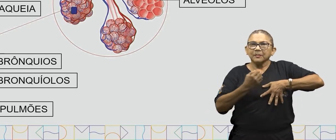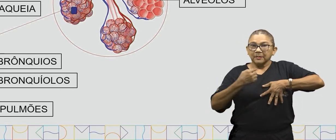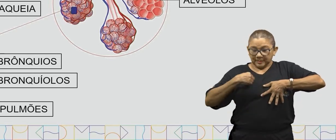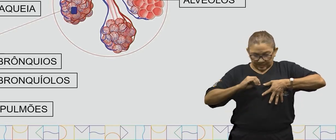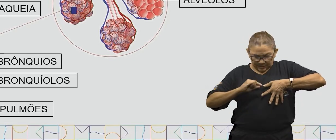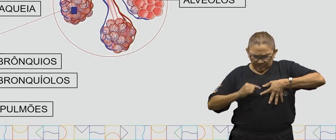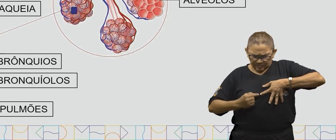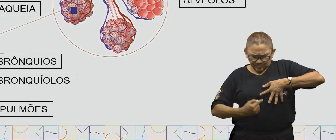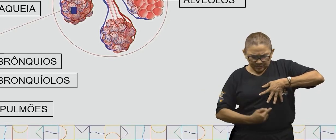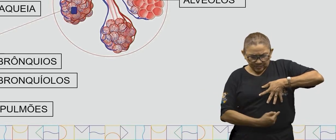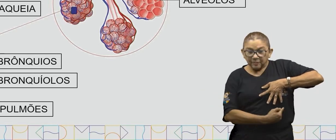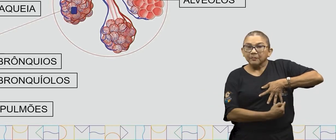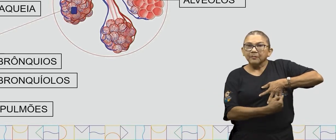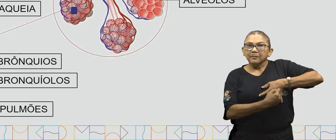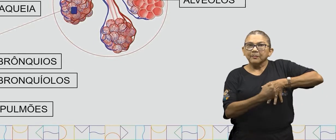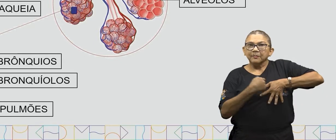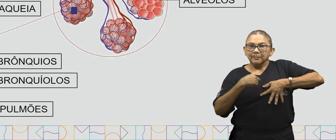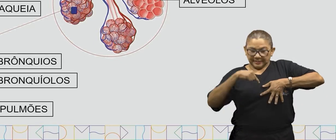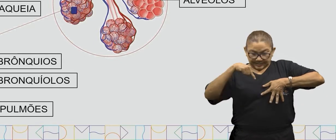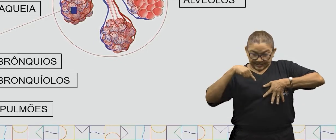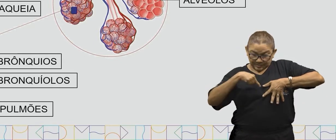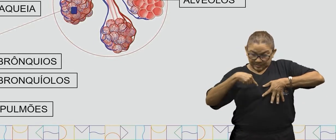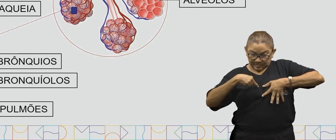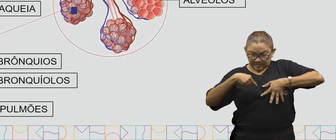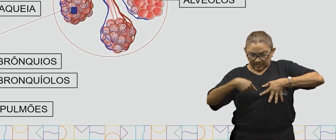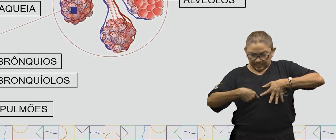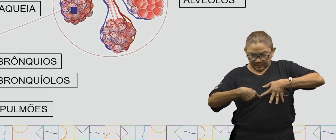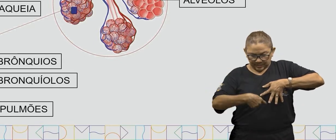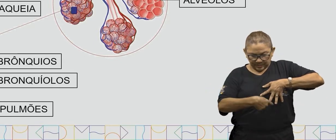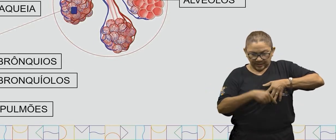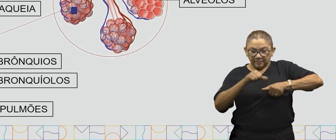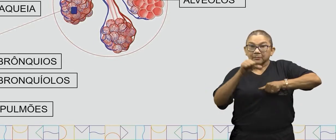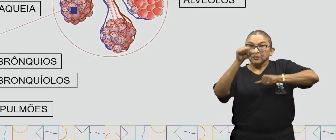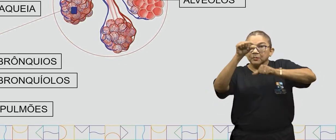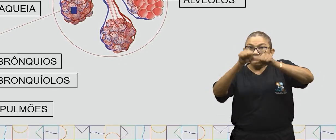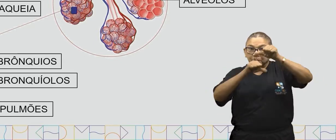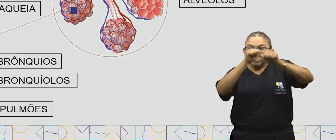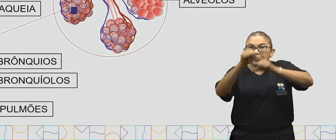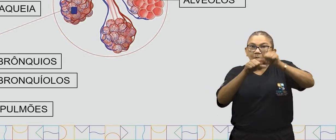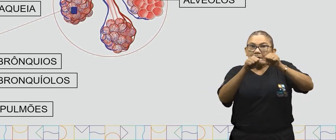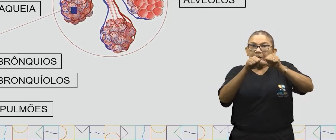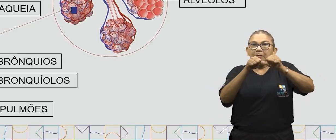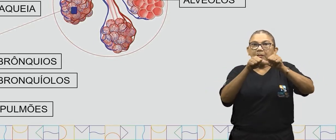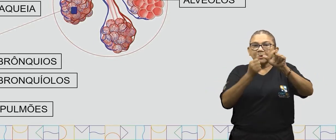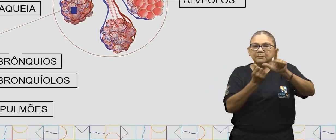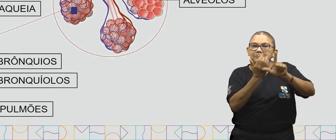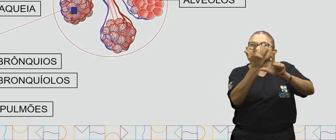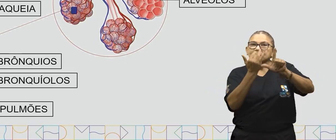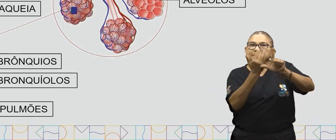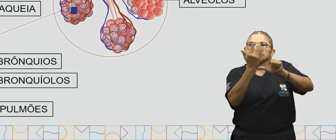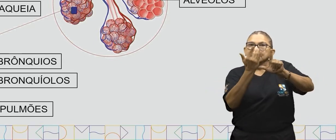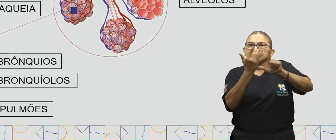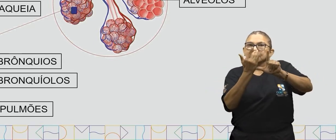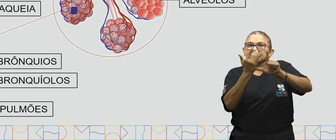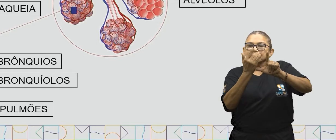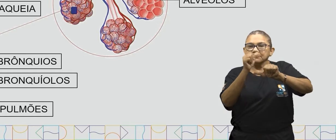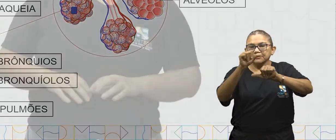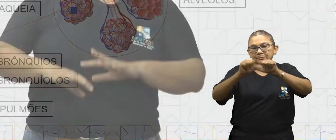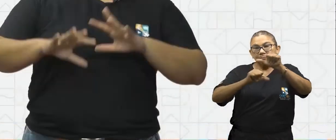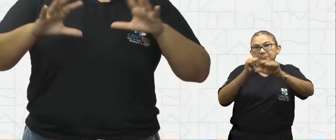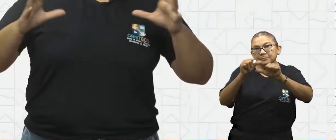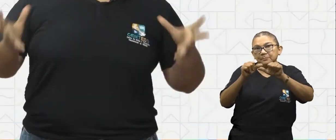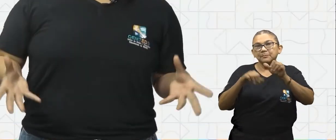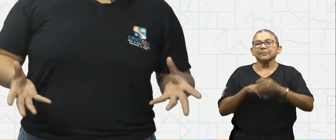os alvéolos. Neles é que ocorrem as trocas gasosas, processo conhecido como